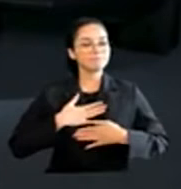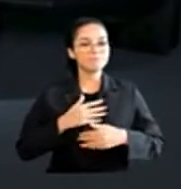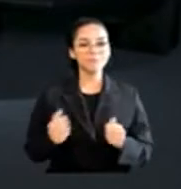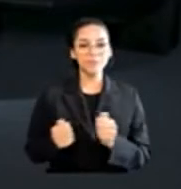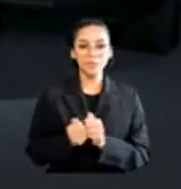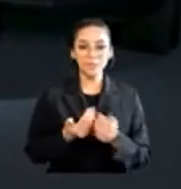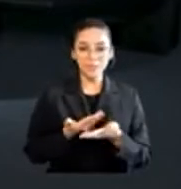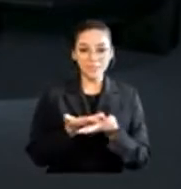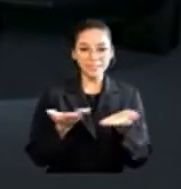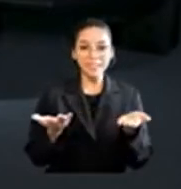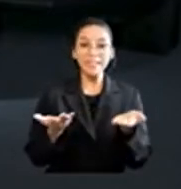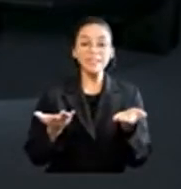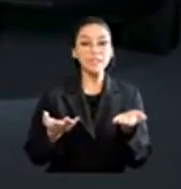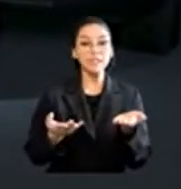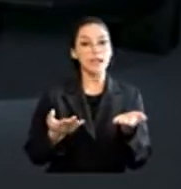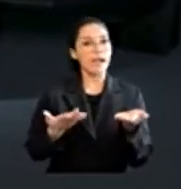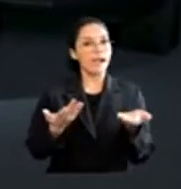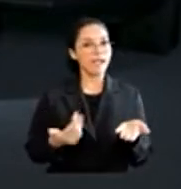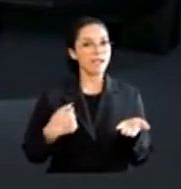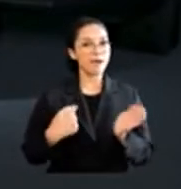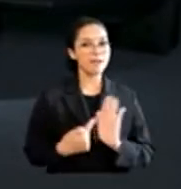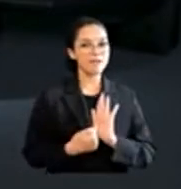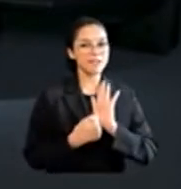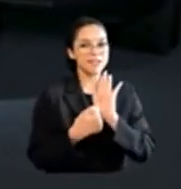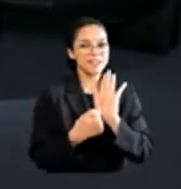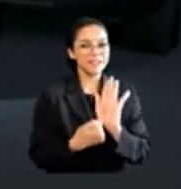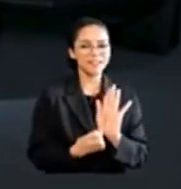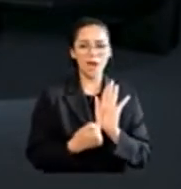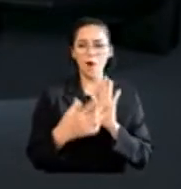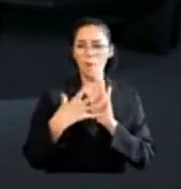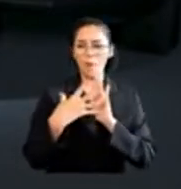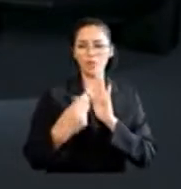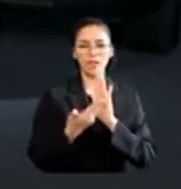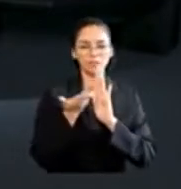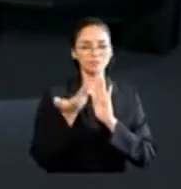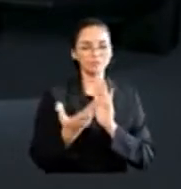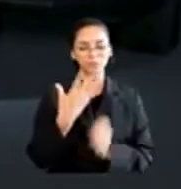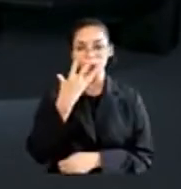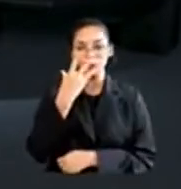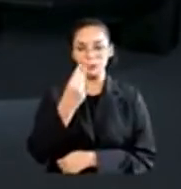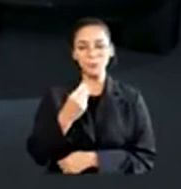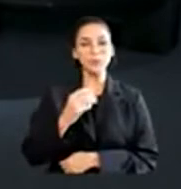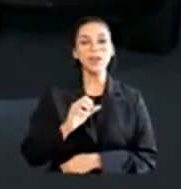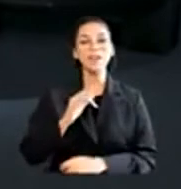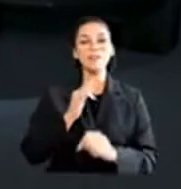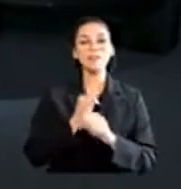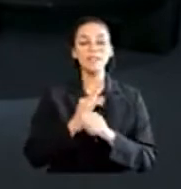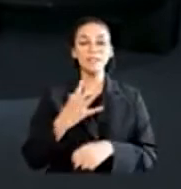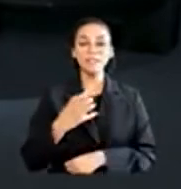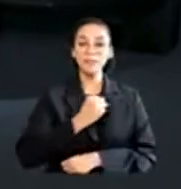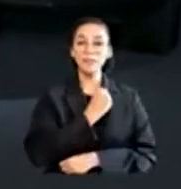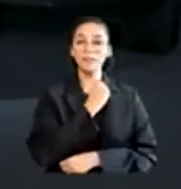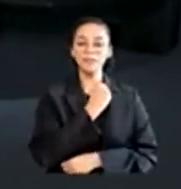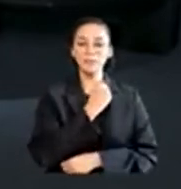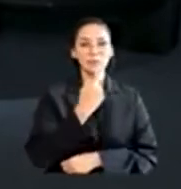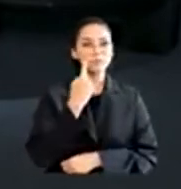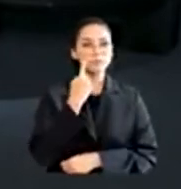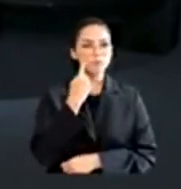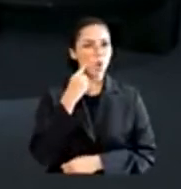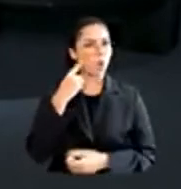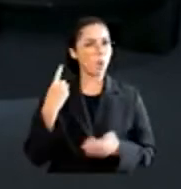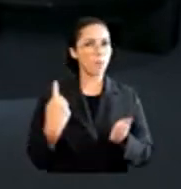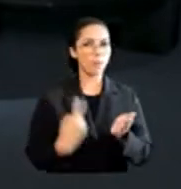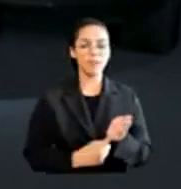para apresentar um modelo como o novo Fiat Scudo, que chega com esse compromisso de ser um enorme parceiro